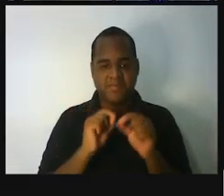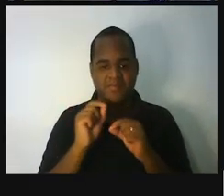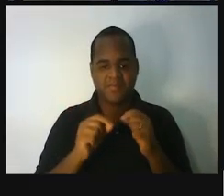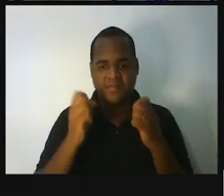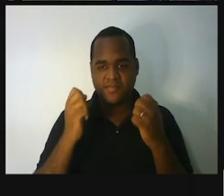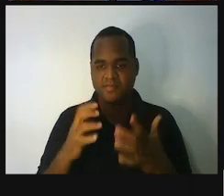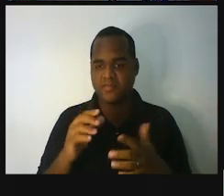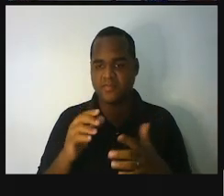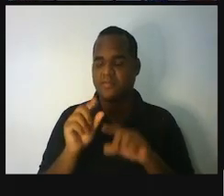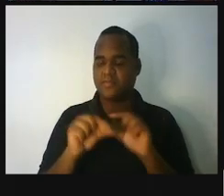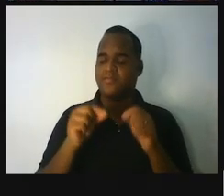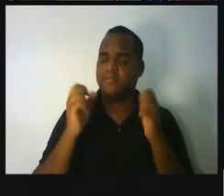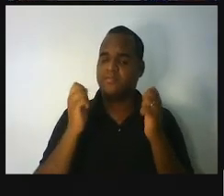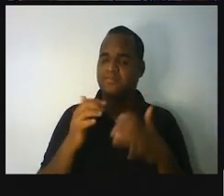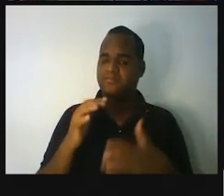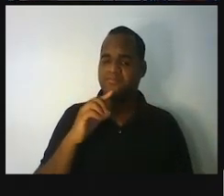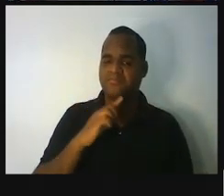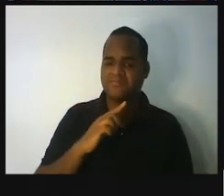O que é que tem?